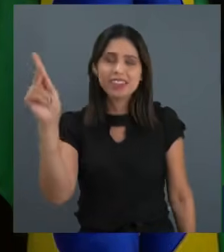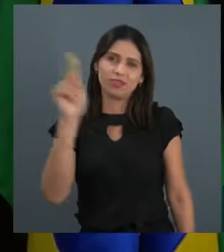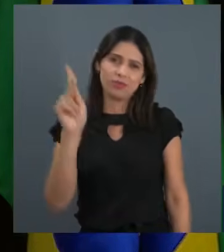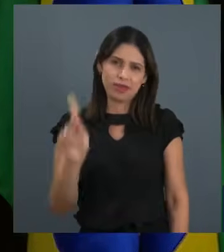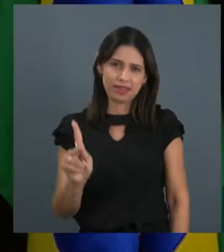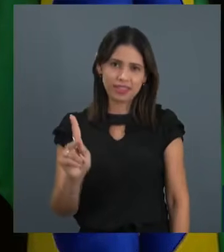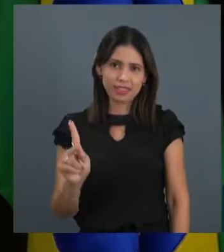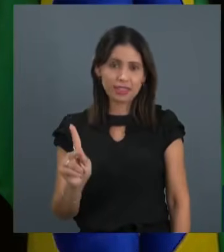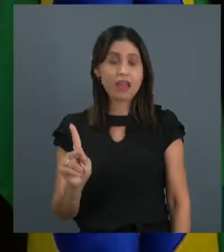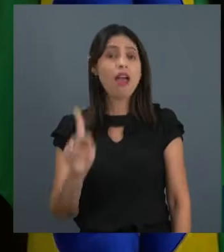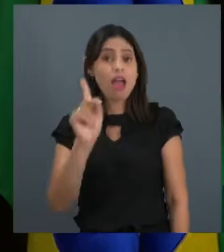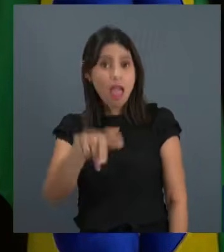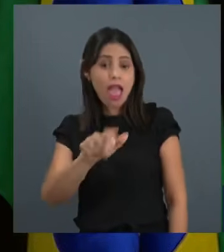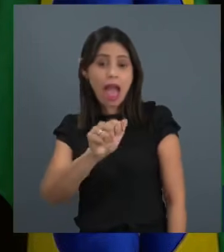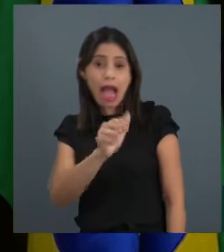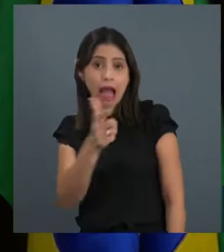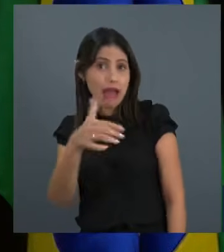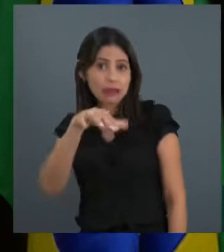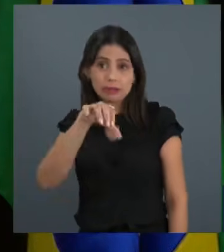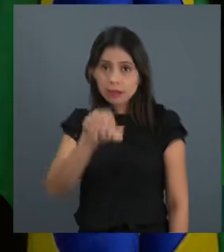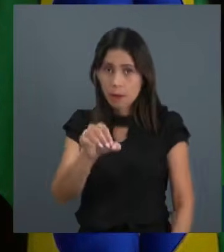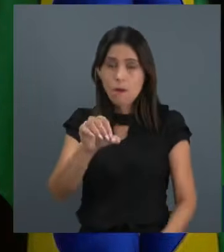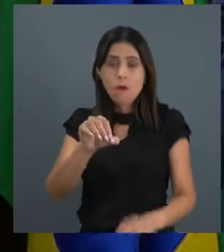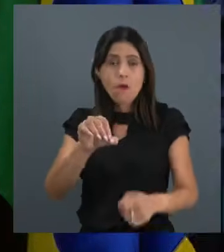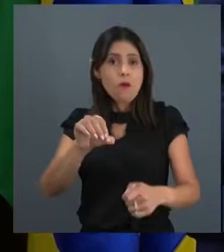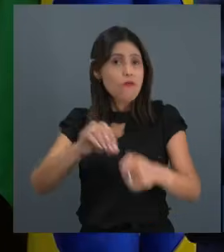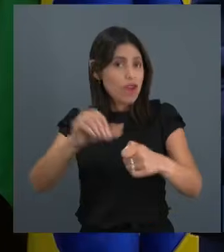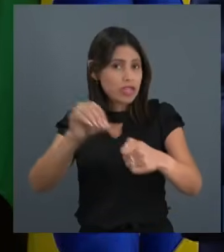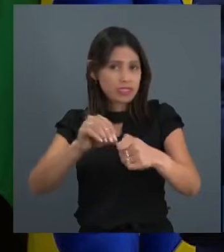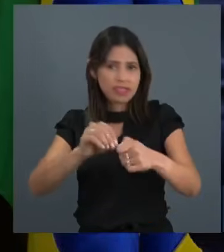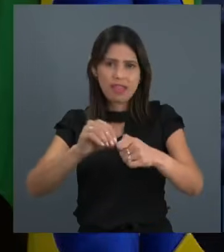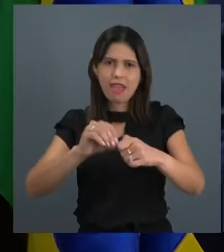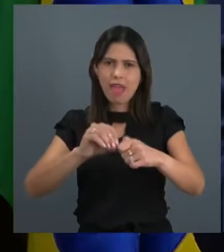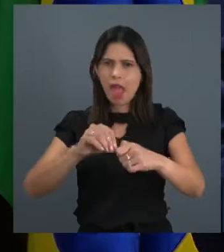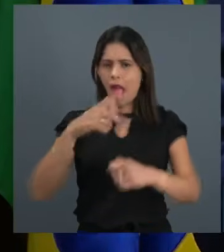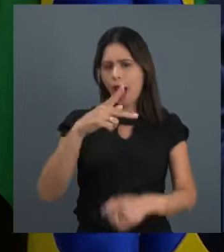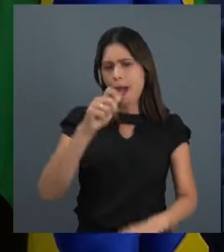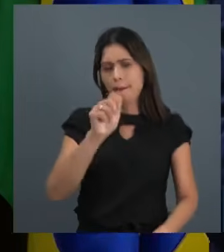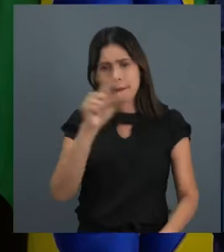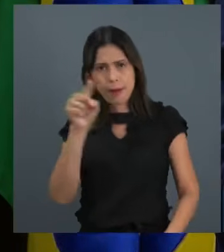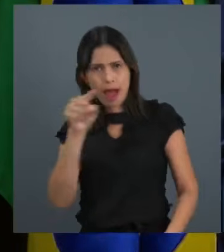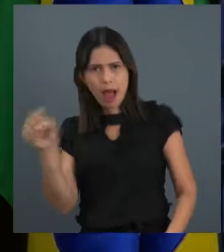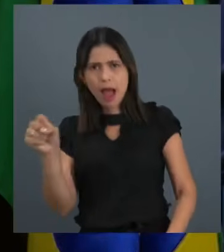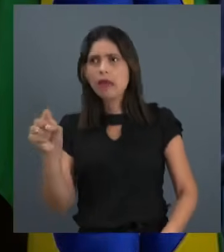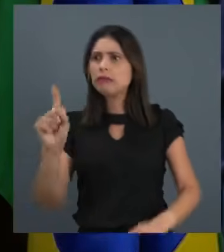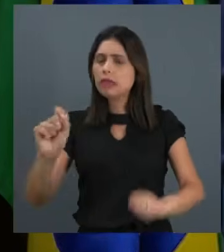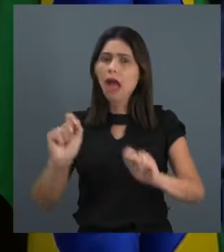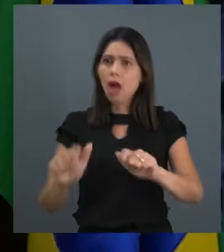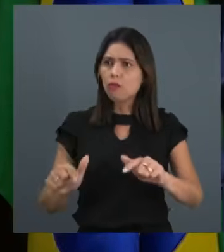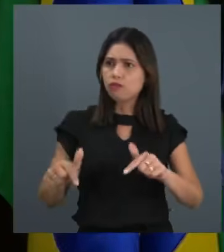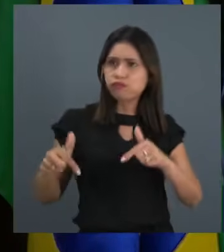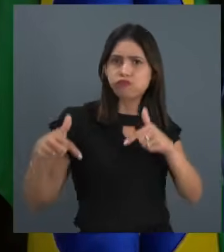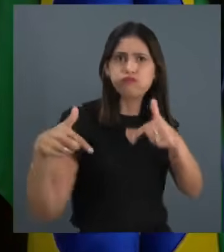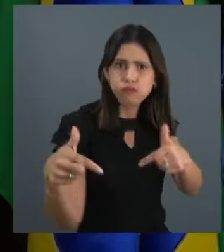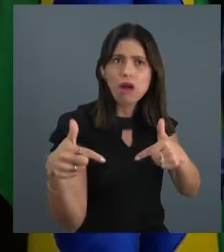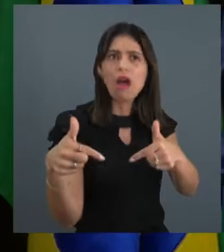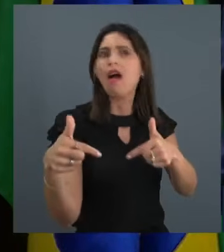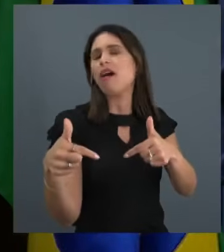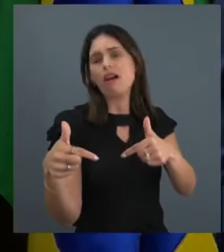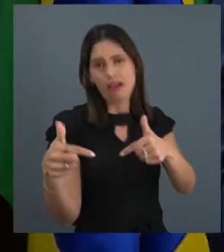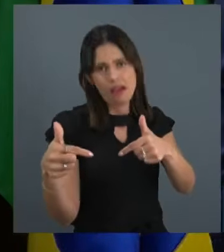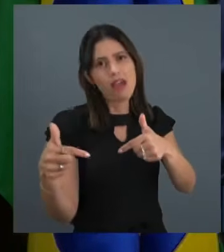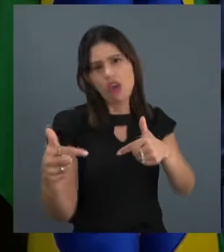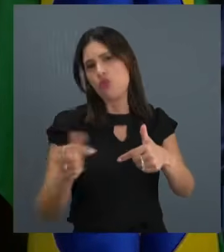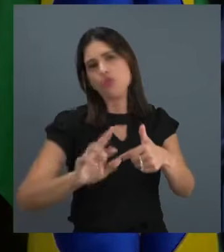É ação. Fazer a paz é uma ação, não é ficar parado na tranquilidade, isso é uma inversão.